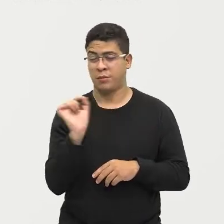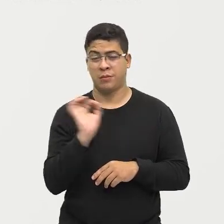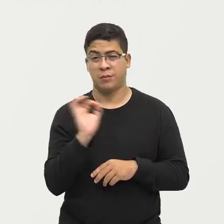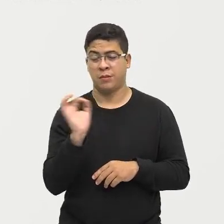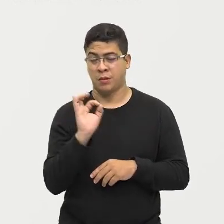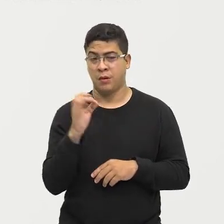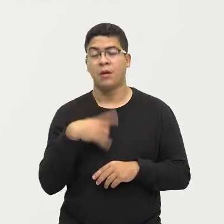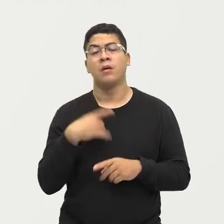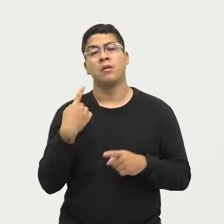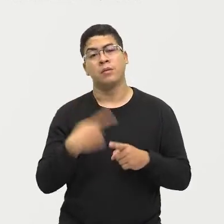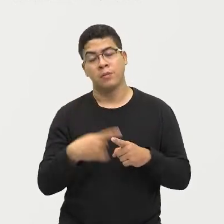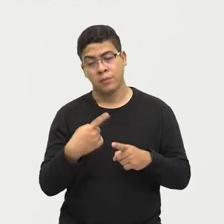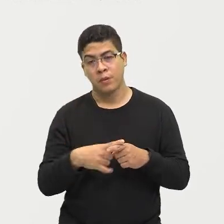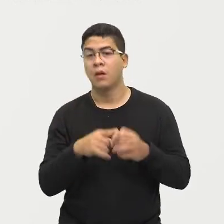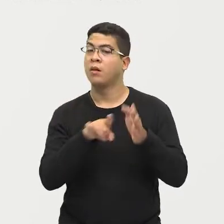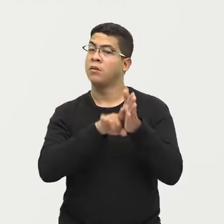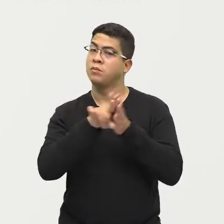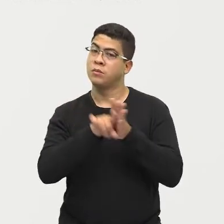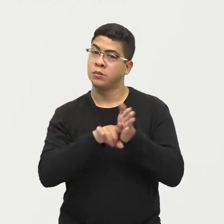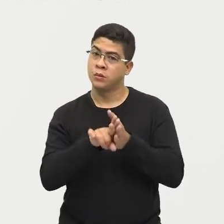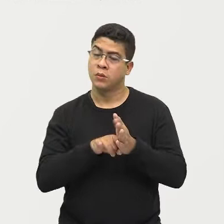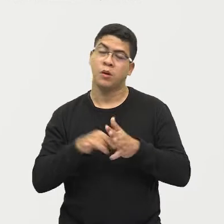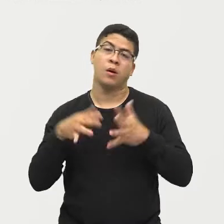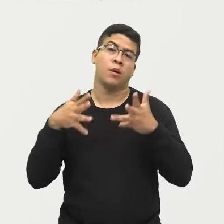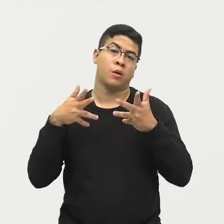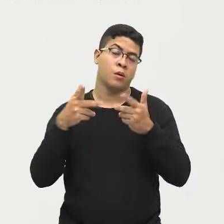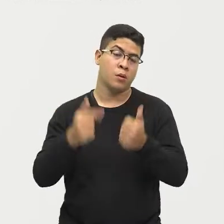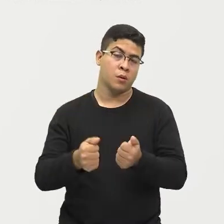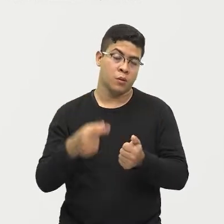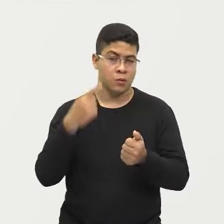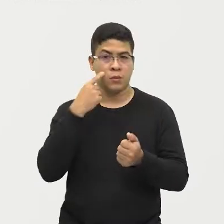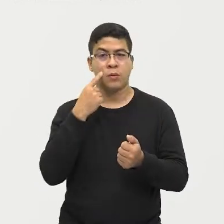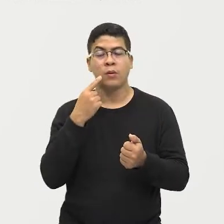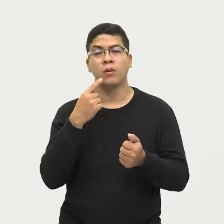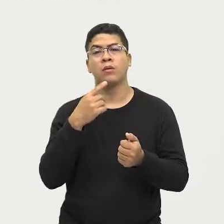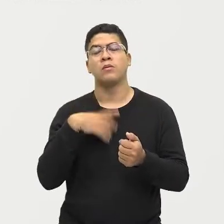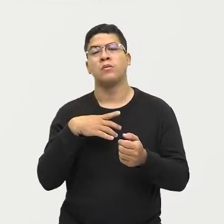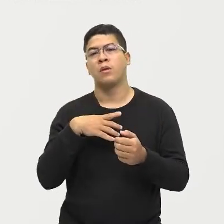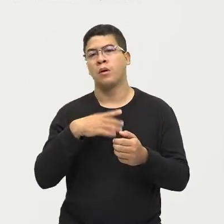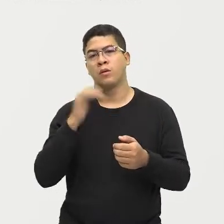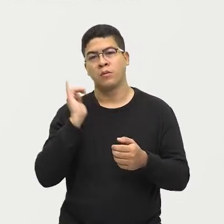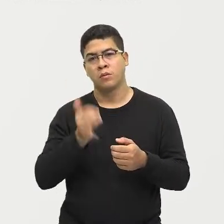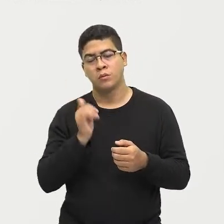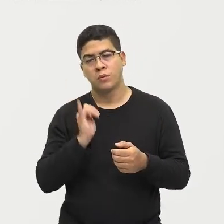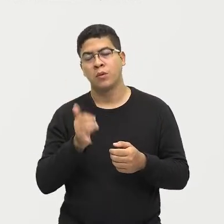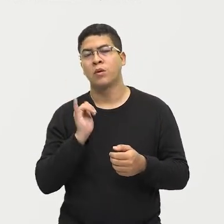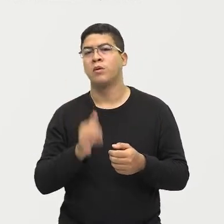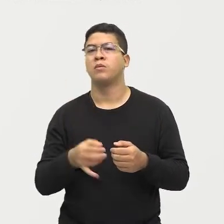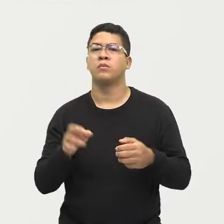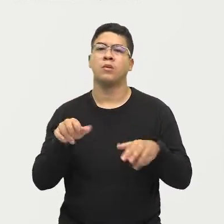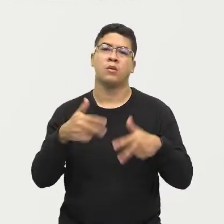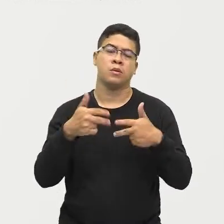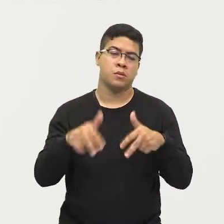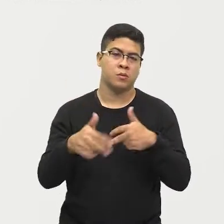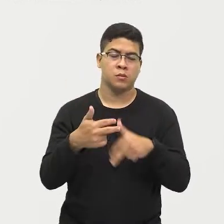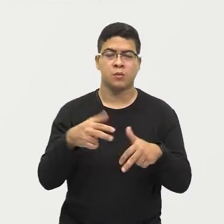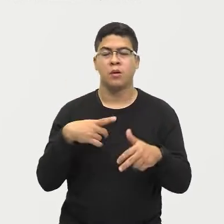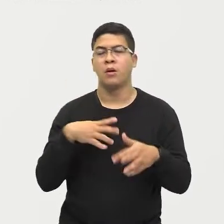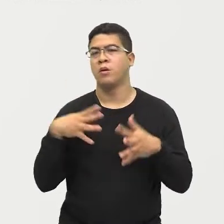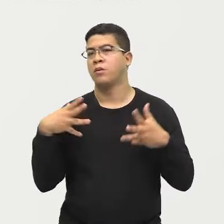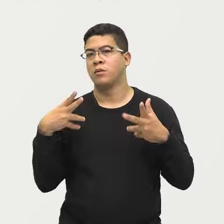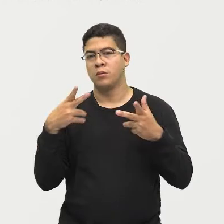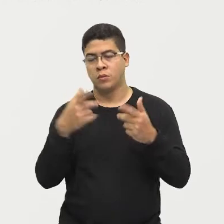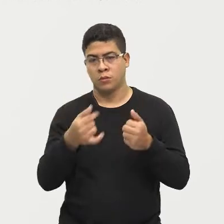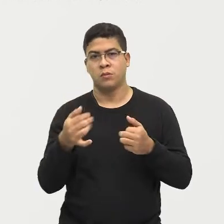Porque ele pesquisou a cultura brasileira, pesquisou o folclore, as lendas, os ritmos, as danças e